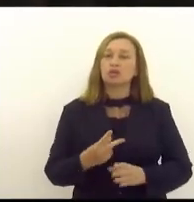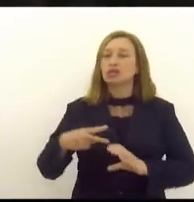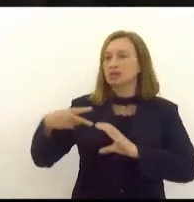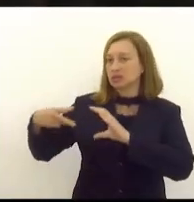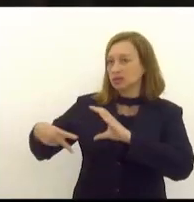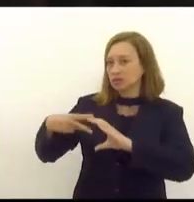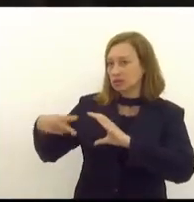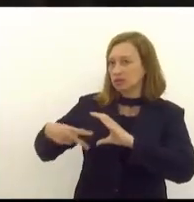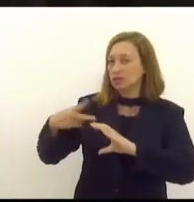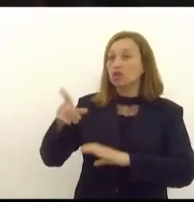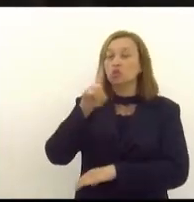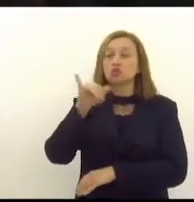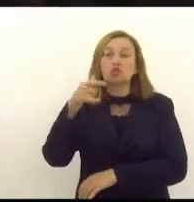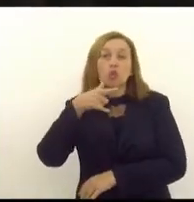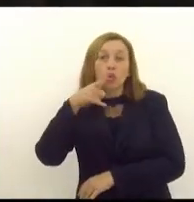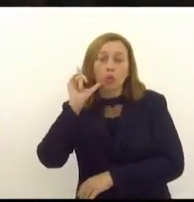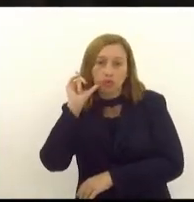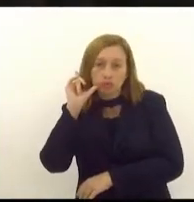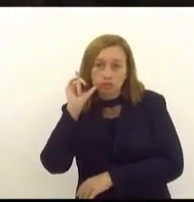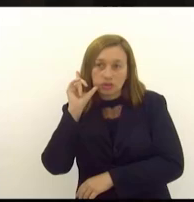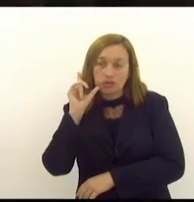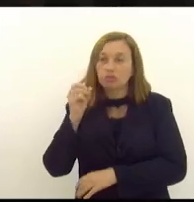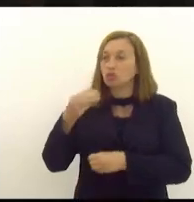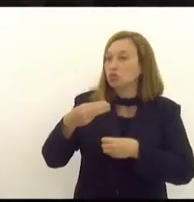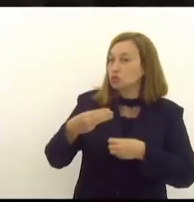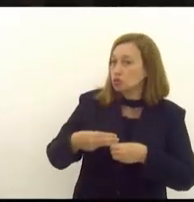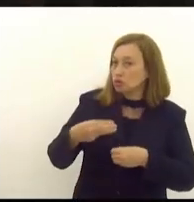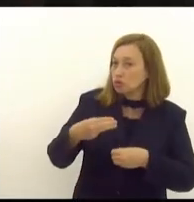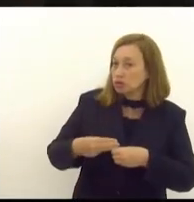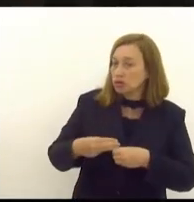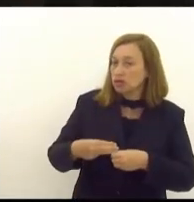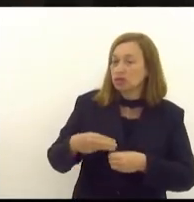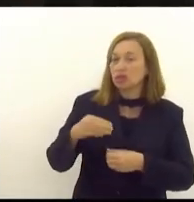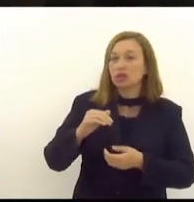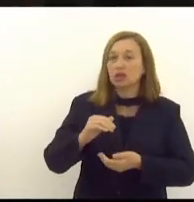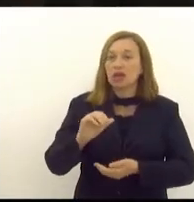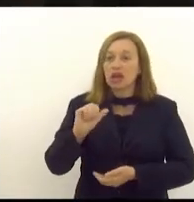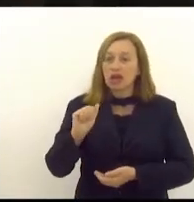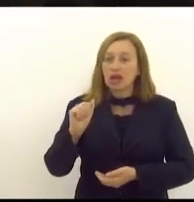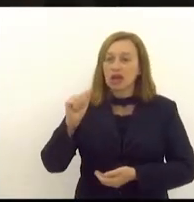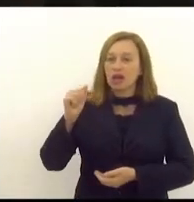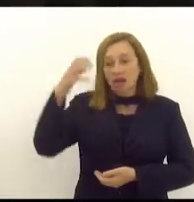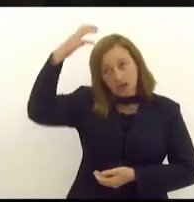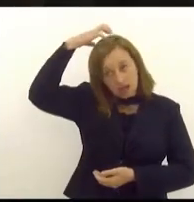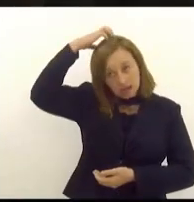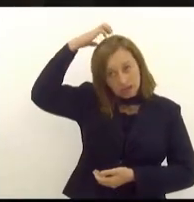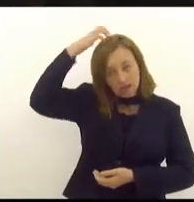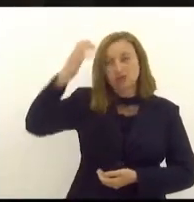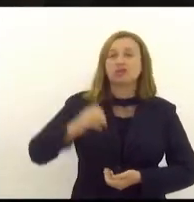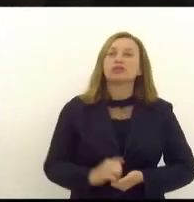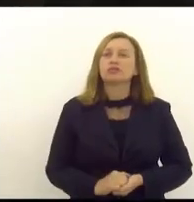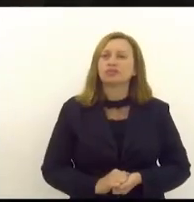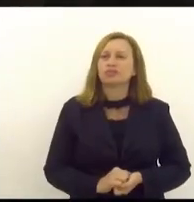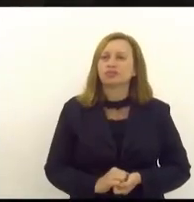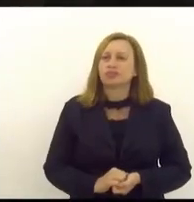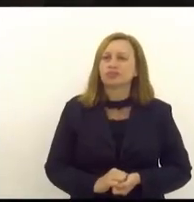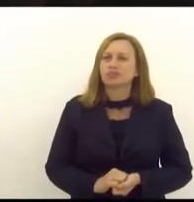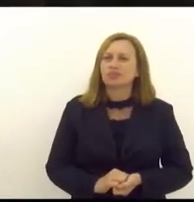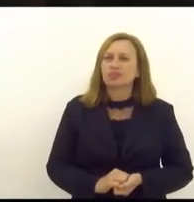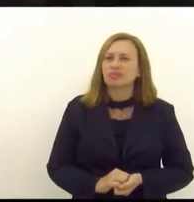Vereadores no dia de ontem no meu Município em Angra dos Reis e em função de